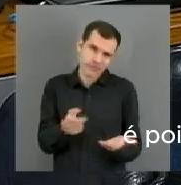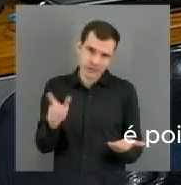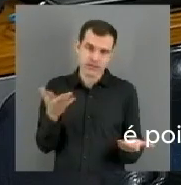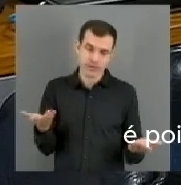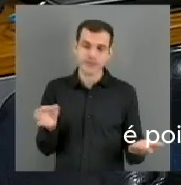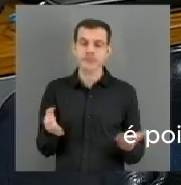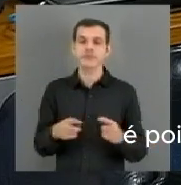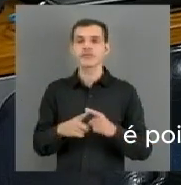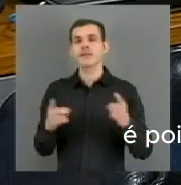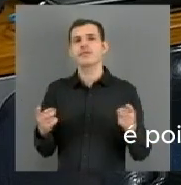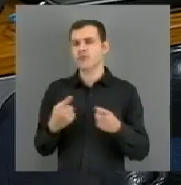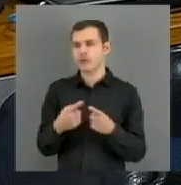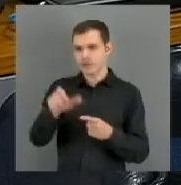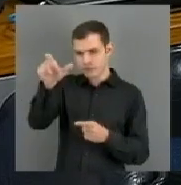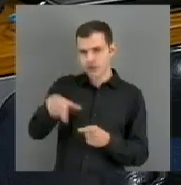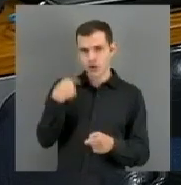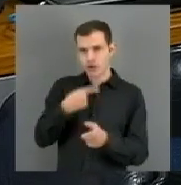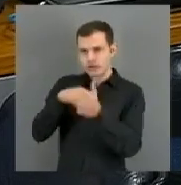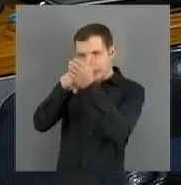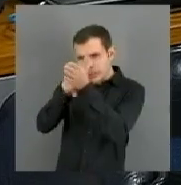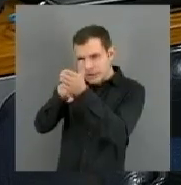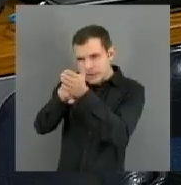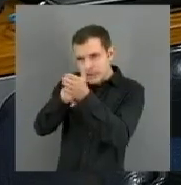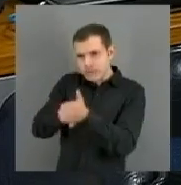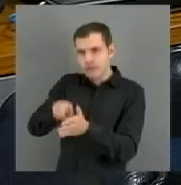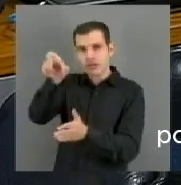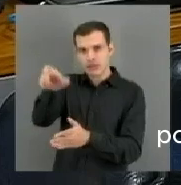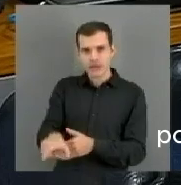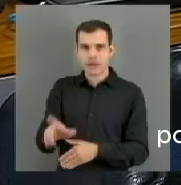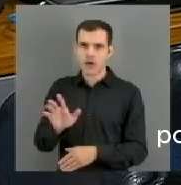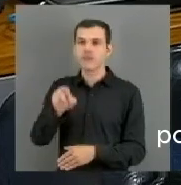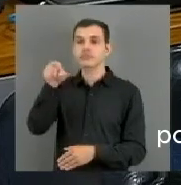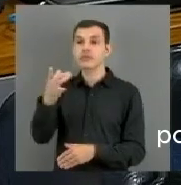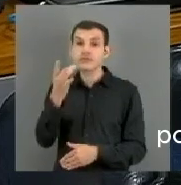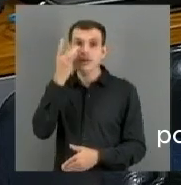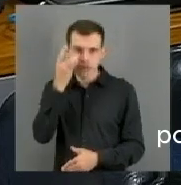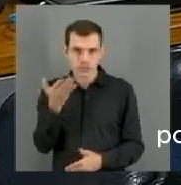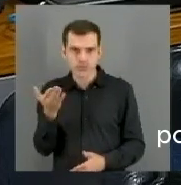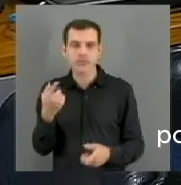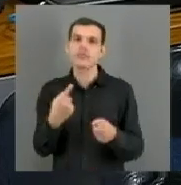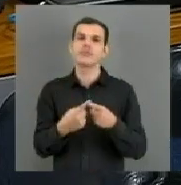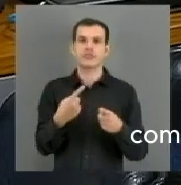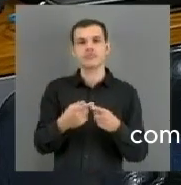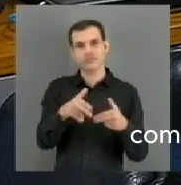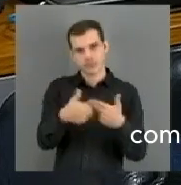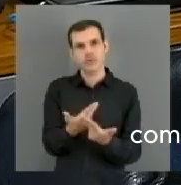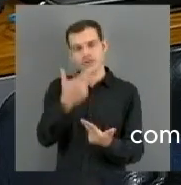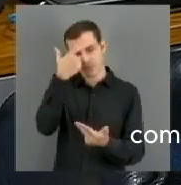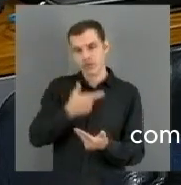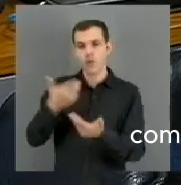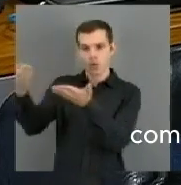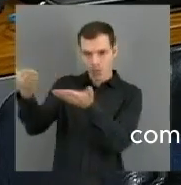senhor aqui não figura como investigado, e sim como testemunha, pois foi nessa circunstância que eu o convidei, com